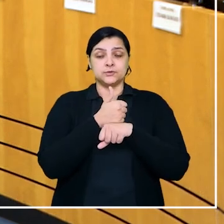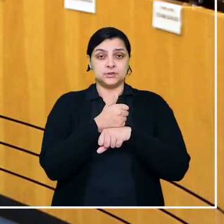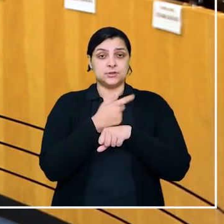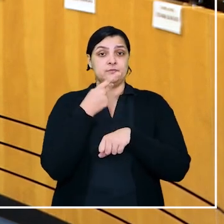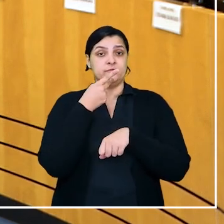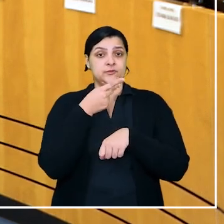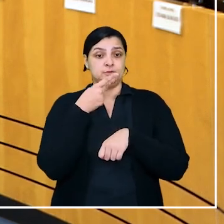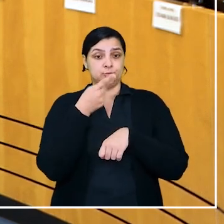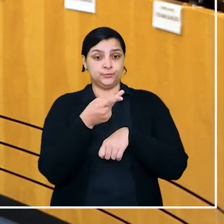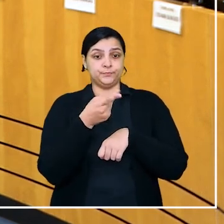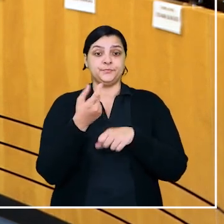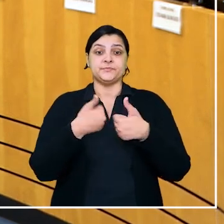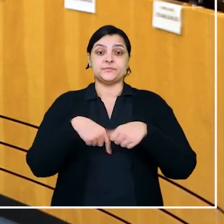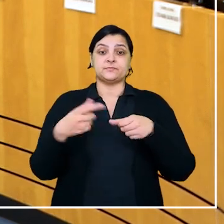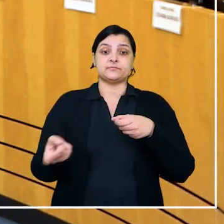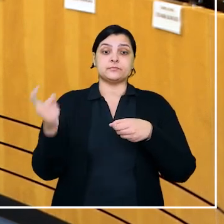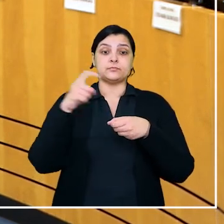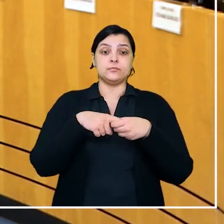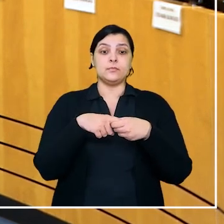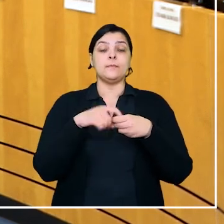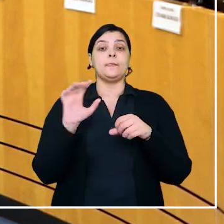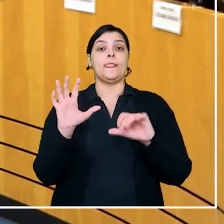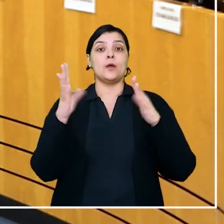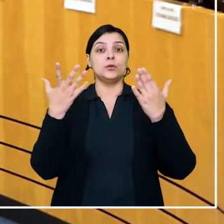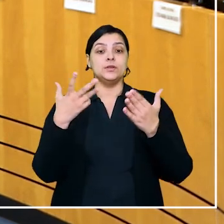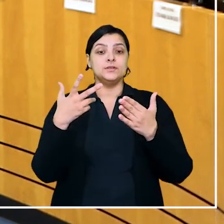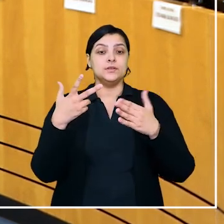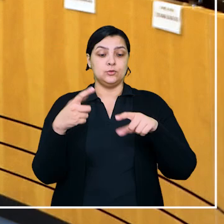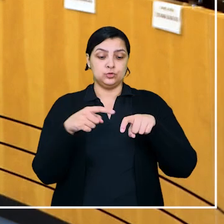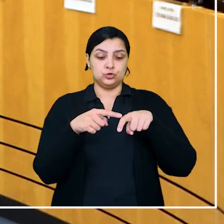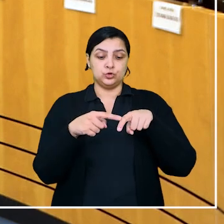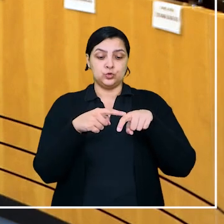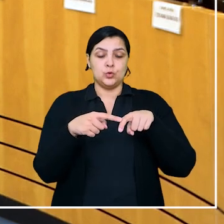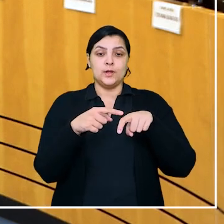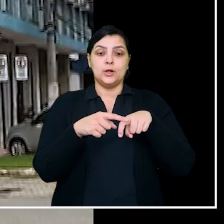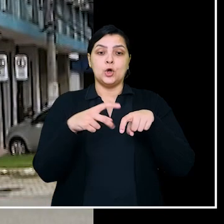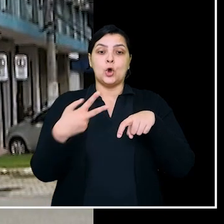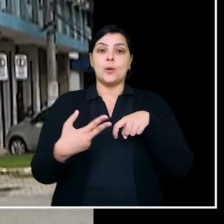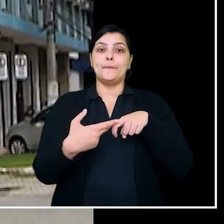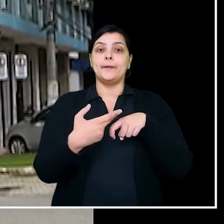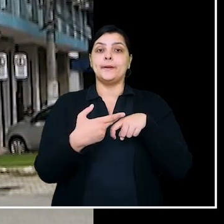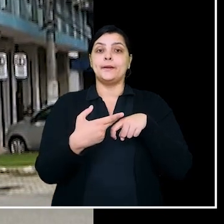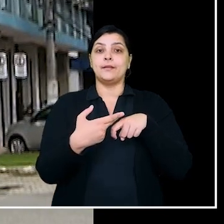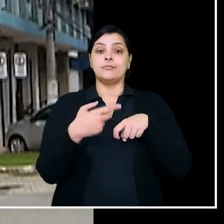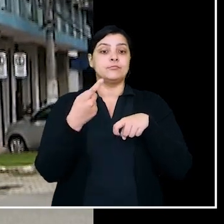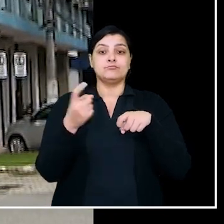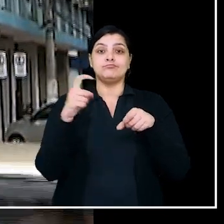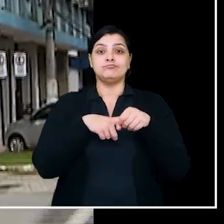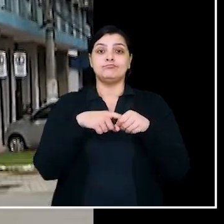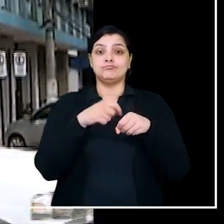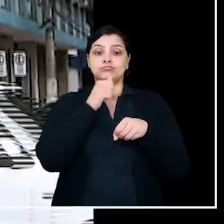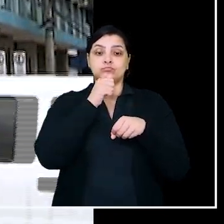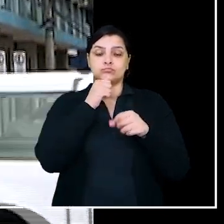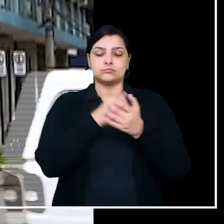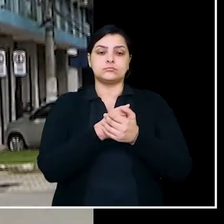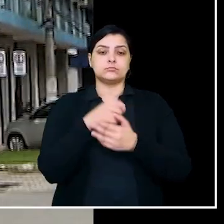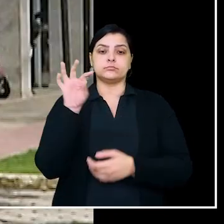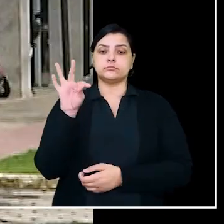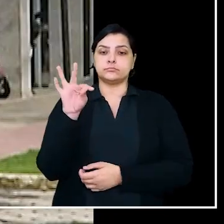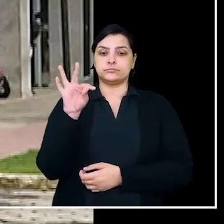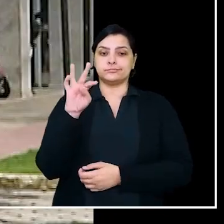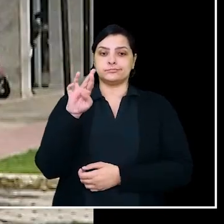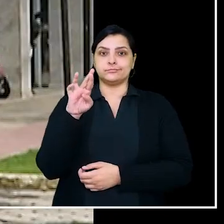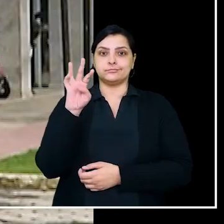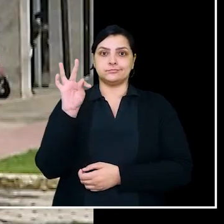disse ainda que se recuperava de uma lesão nos ligamentos do joelho direito. O Tribunal Regional do Trabalho da